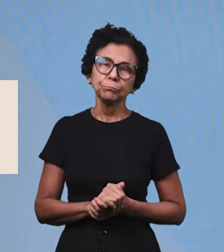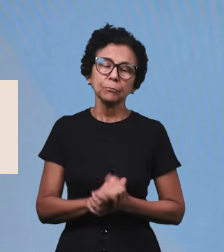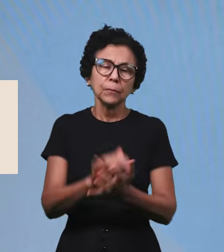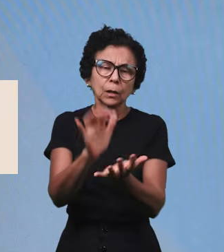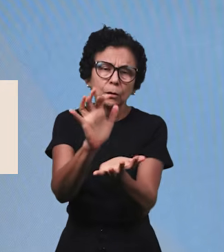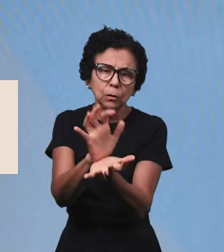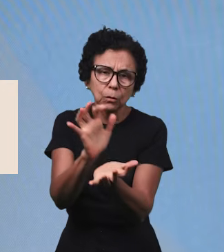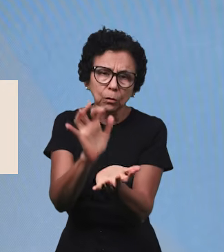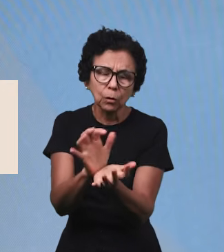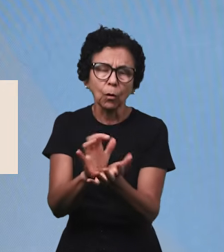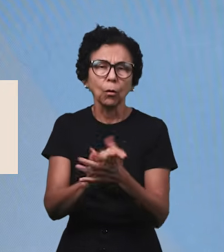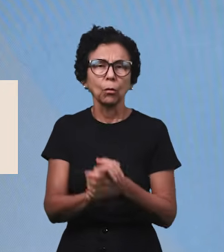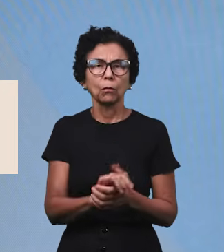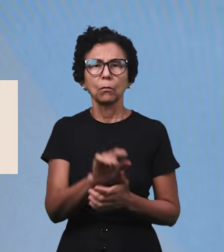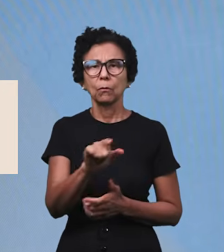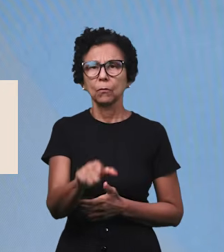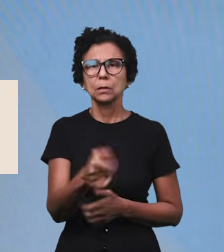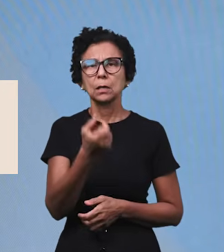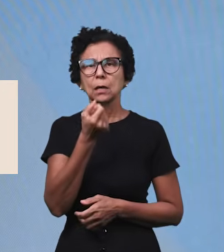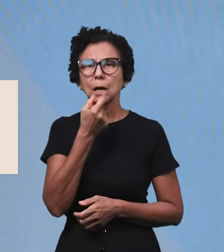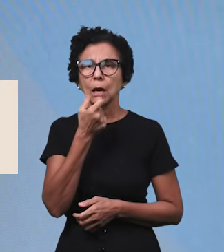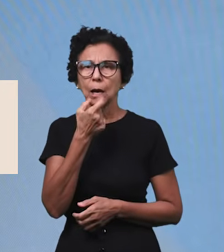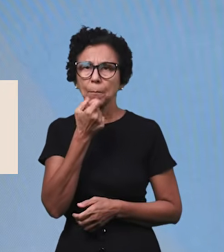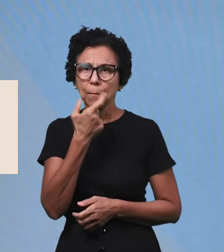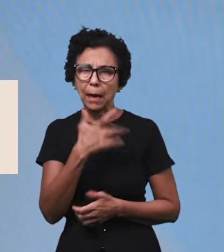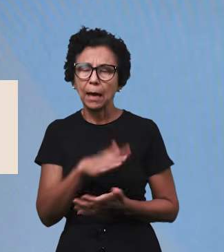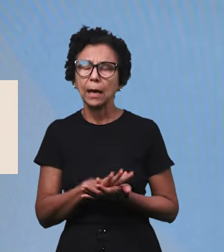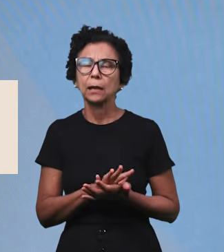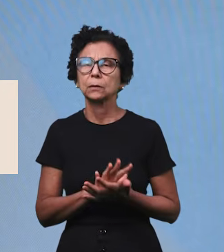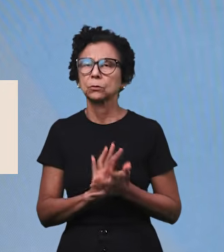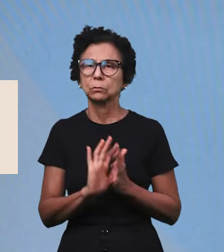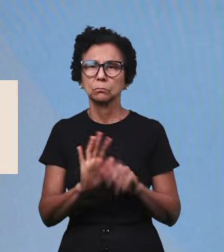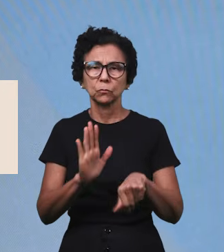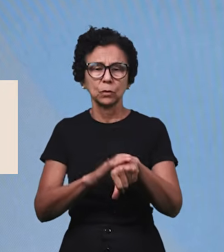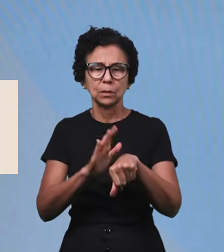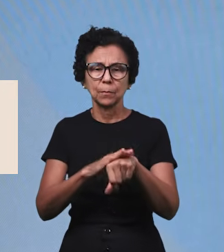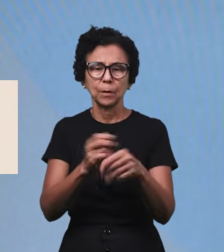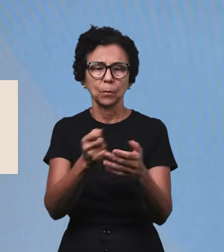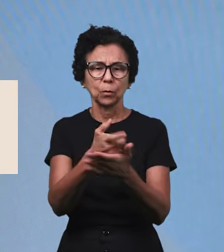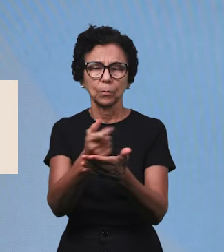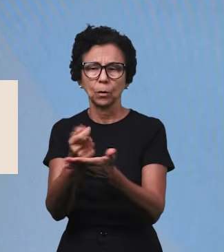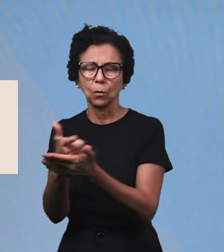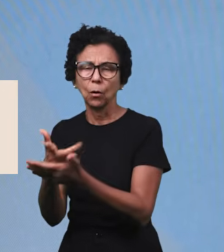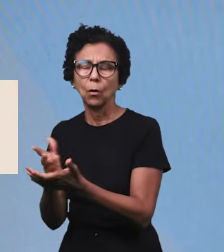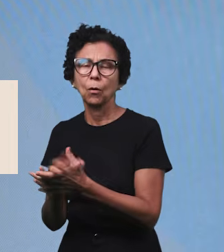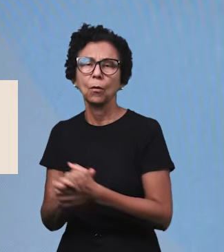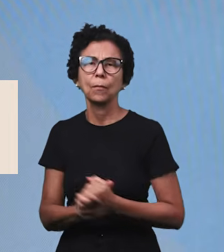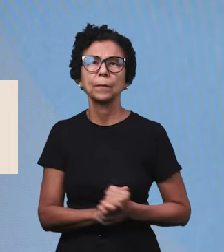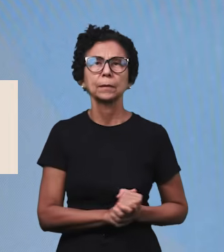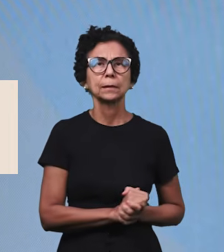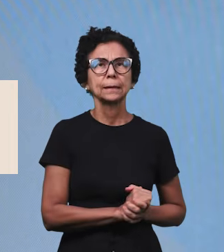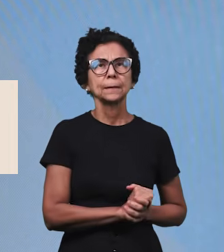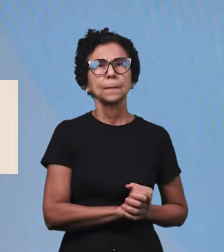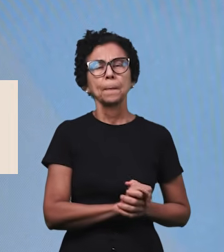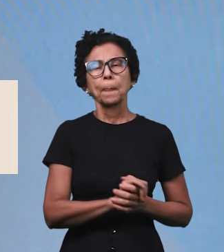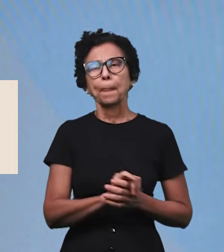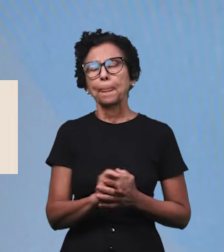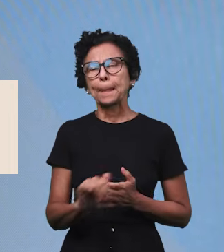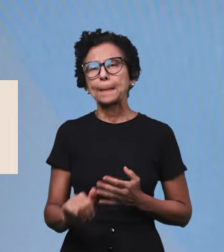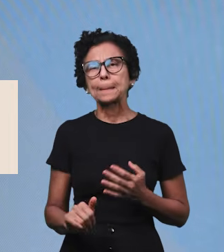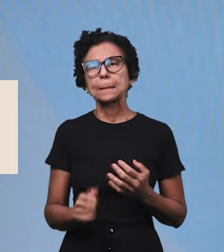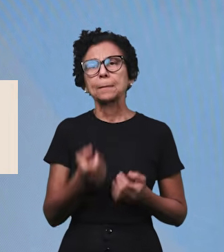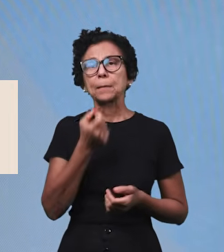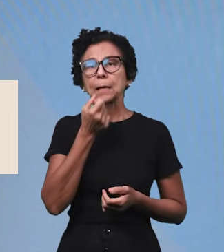tomam medicamentos por conta própria, principalmente anti-inflamatórios, os inibidores de bomba de próton, que eu cito, por